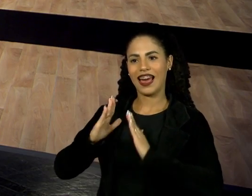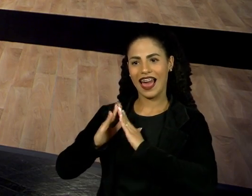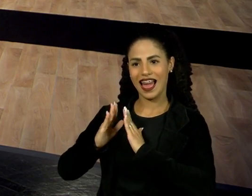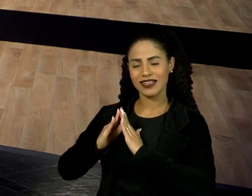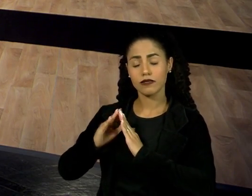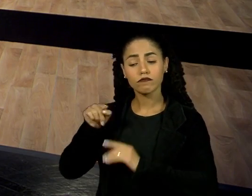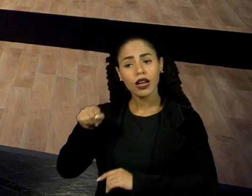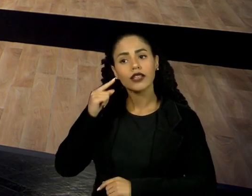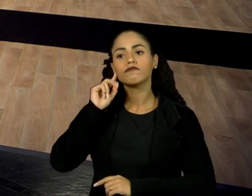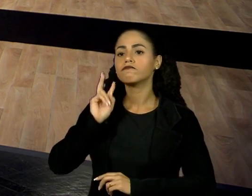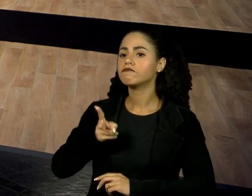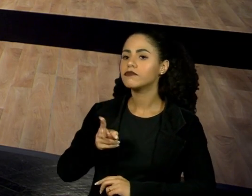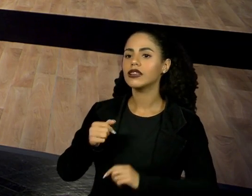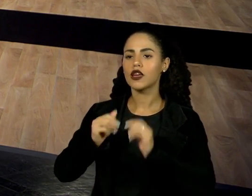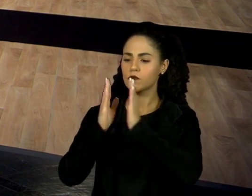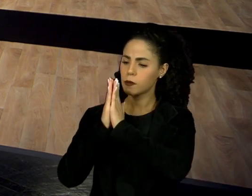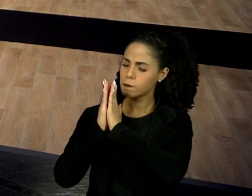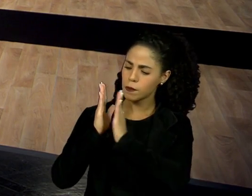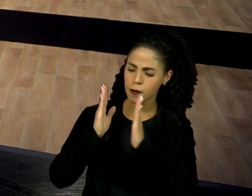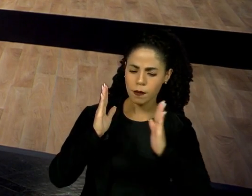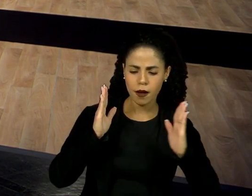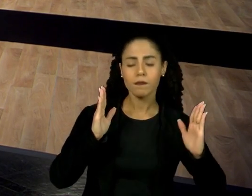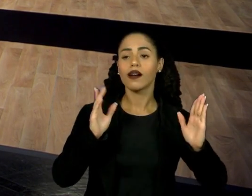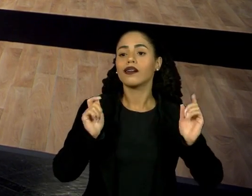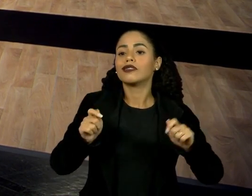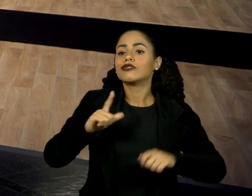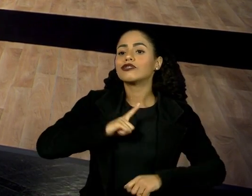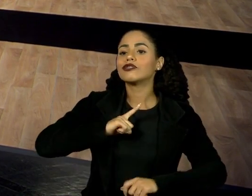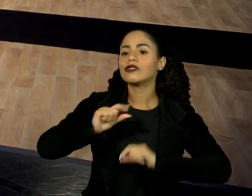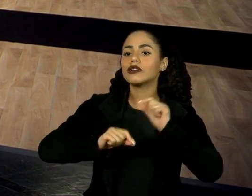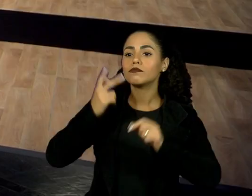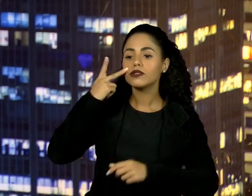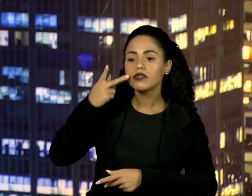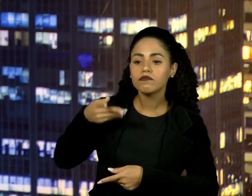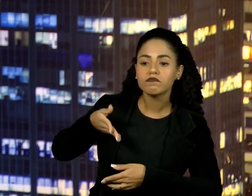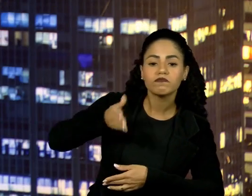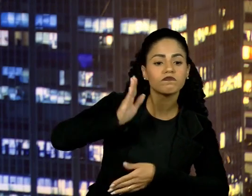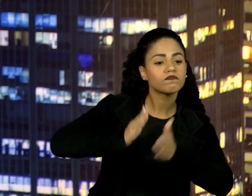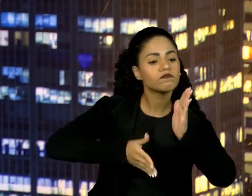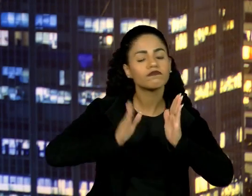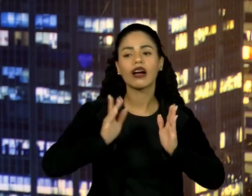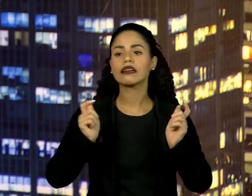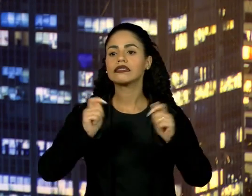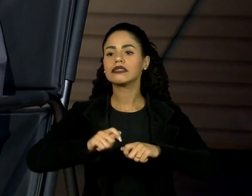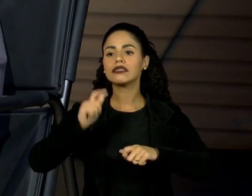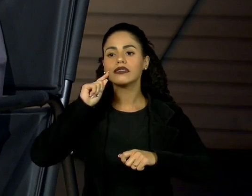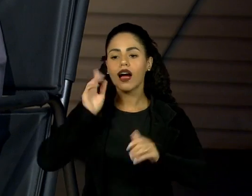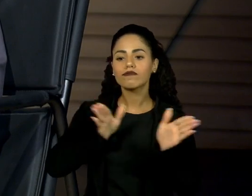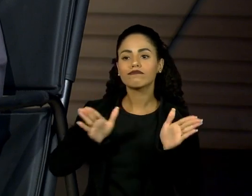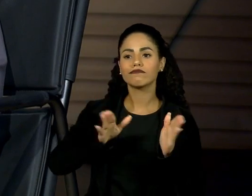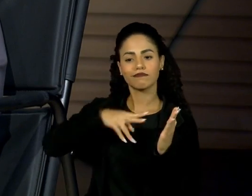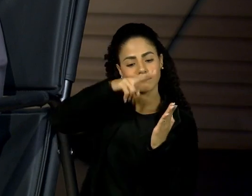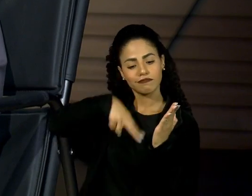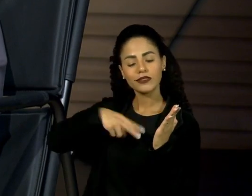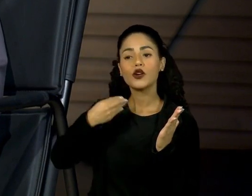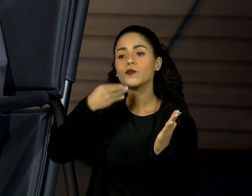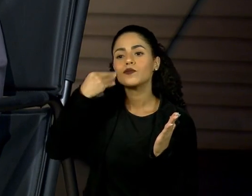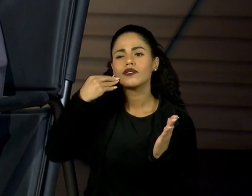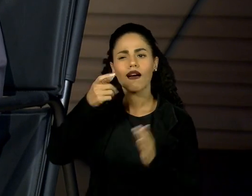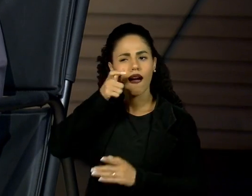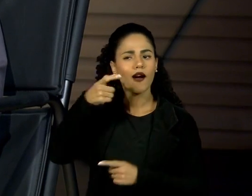da biblioteca e dos lugares onde as pessoas vão poder acessar a leitura. E ali tinha uma experiência que é